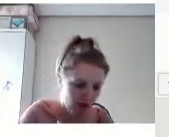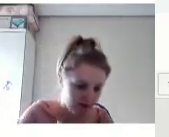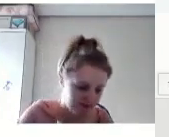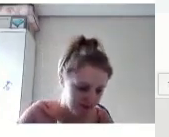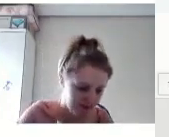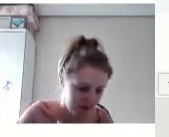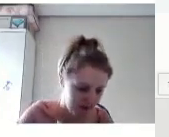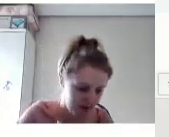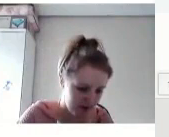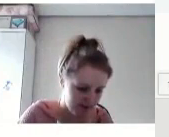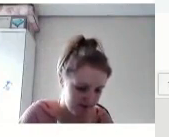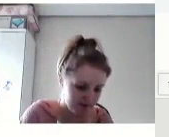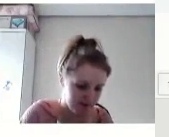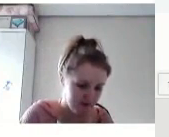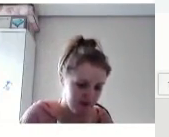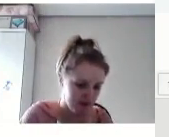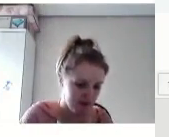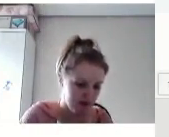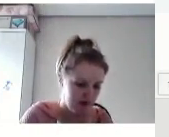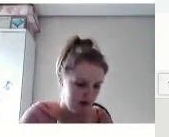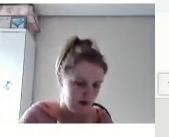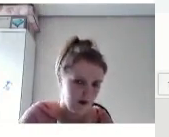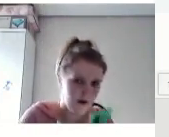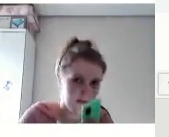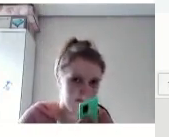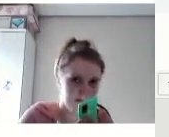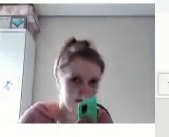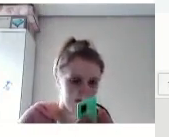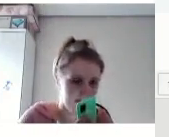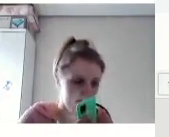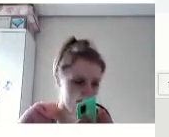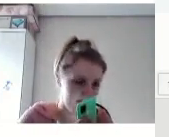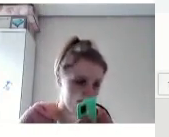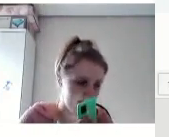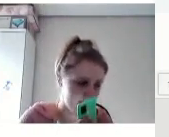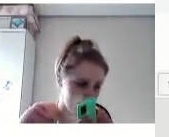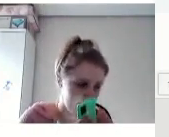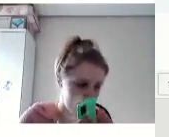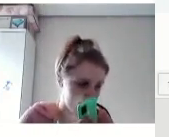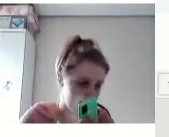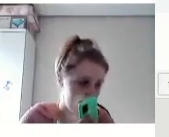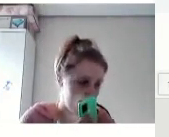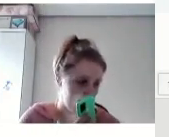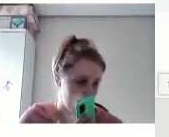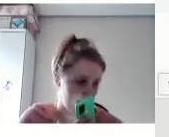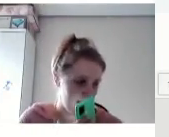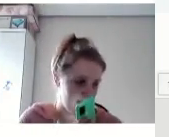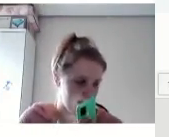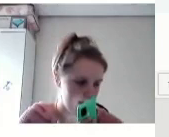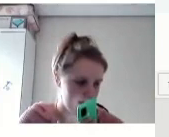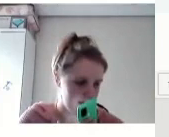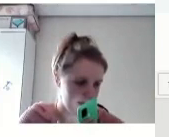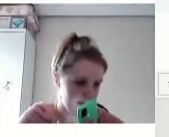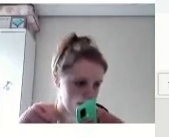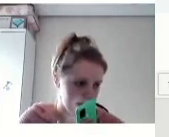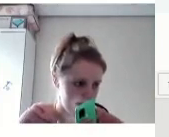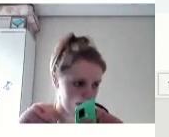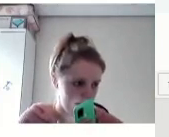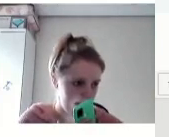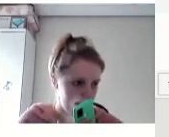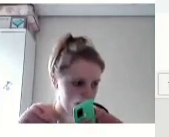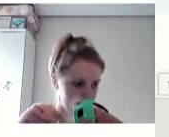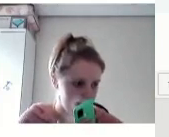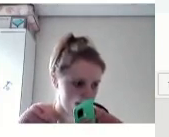né? O campo canonicamente conjugado ao psi estrela. O campo canonicamente conjugado ao psi estrela, por definição, ele é del